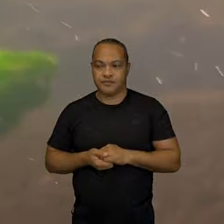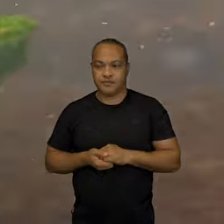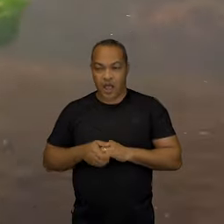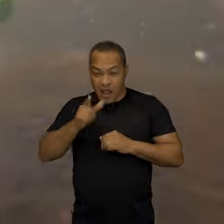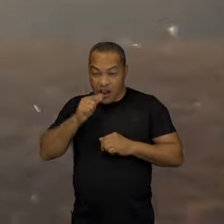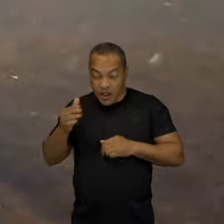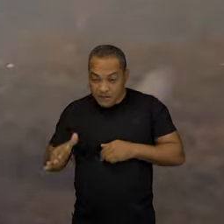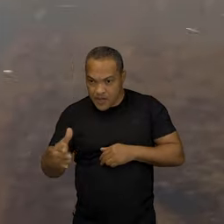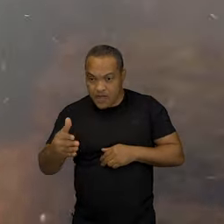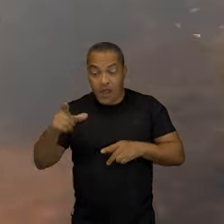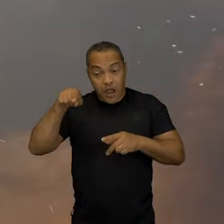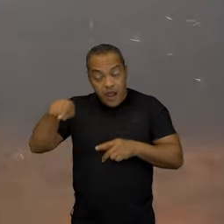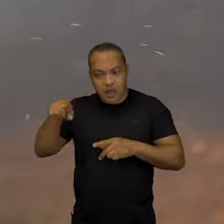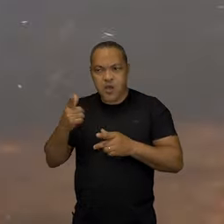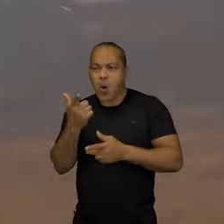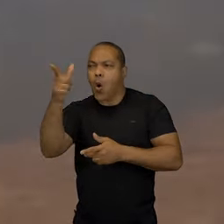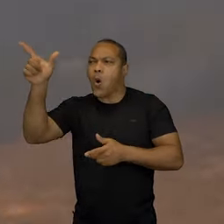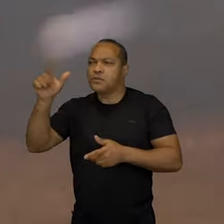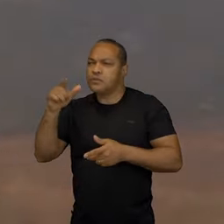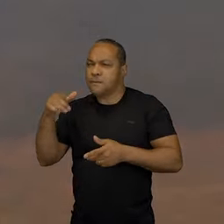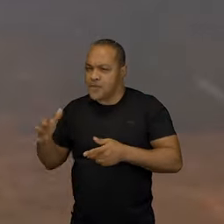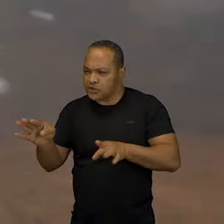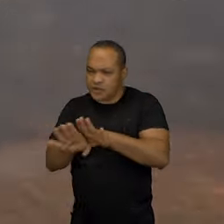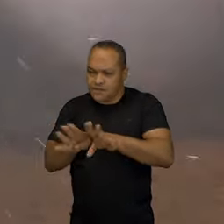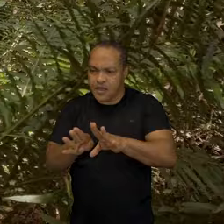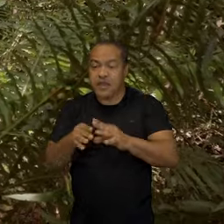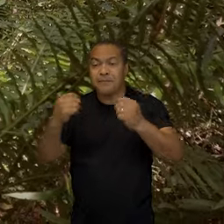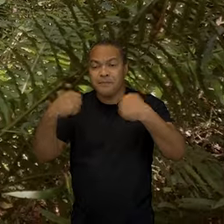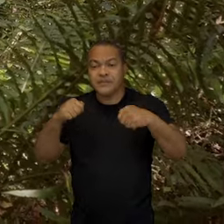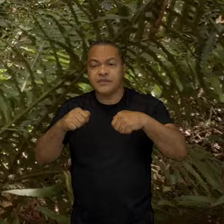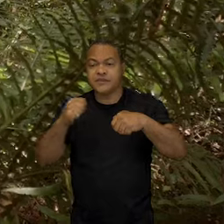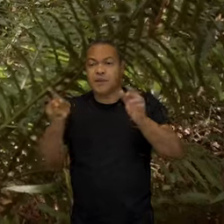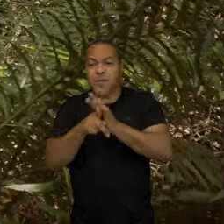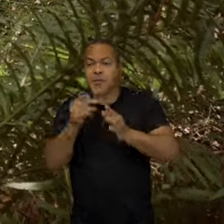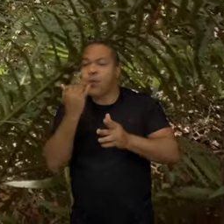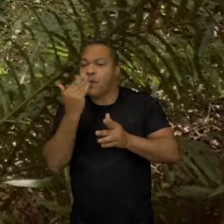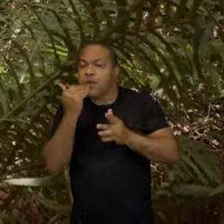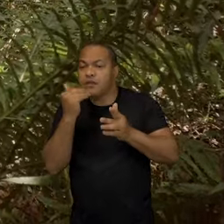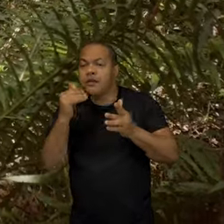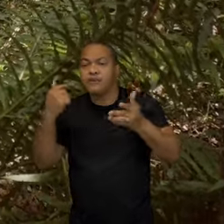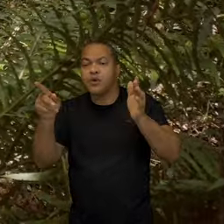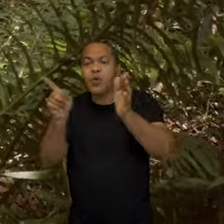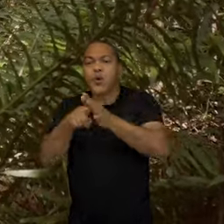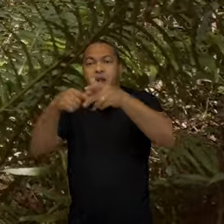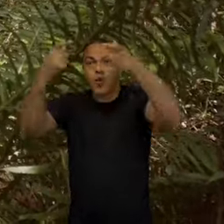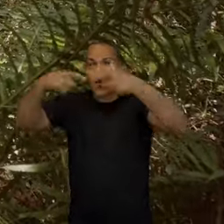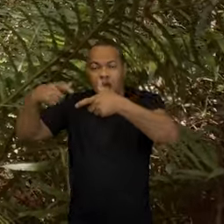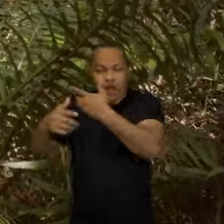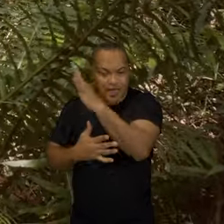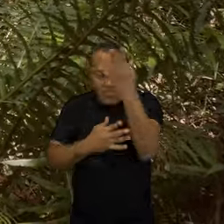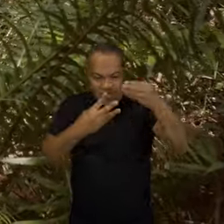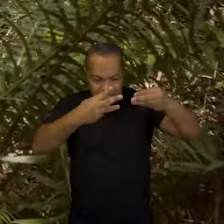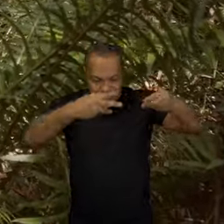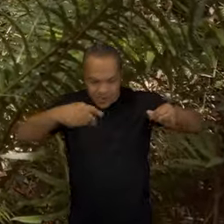Os lambaris, assim como muitas outras espécies de peixes, dependem do alimento produzido no ambiente terrestre.